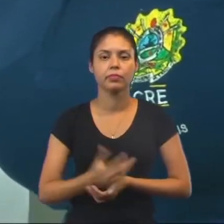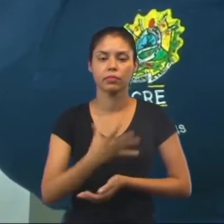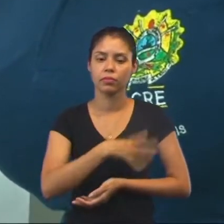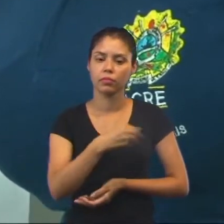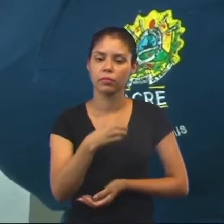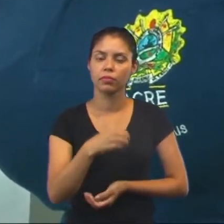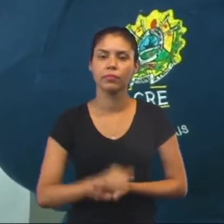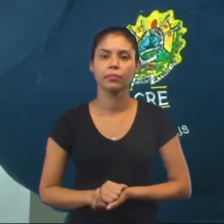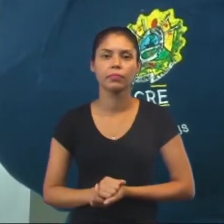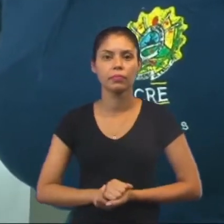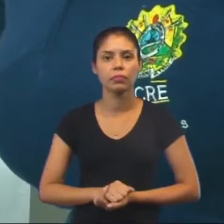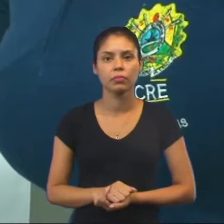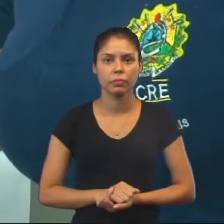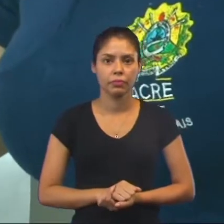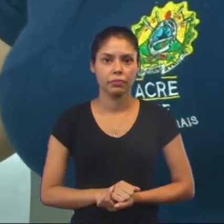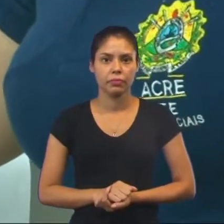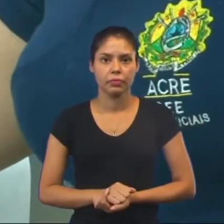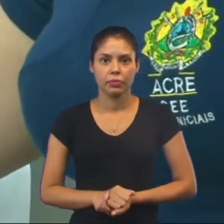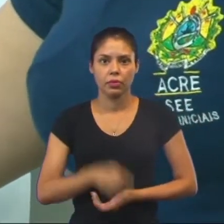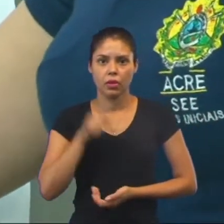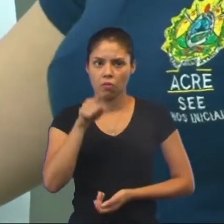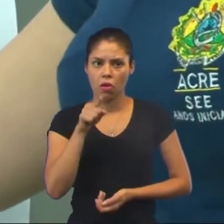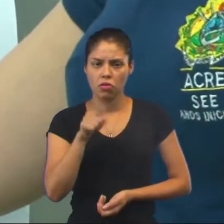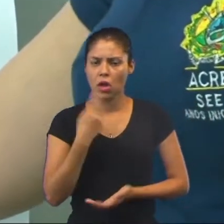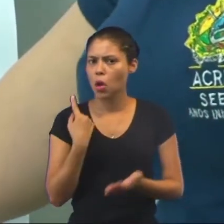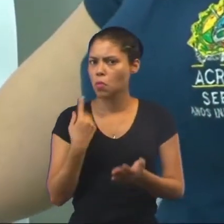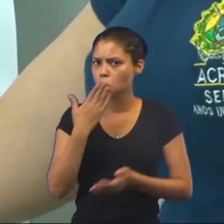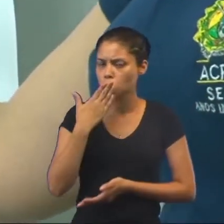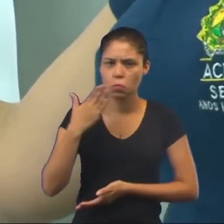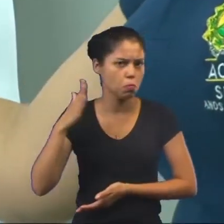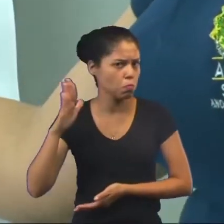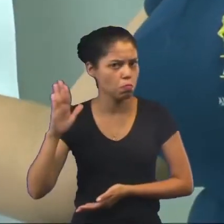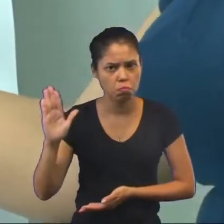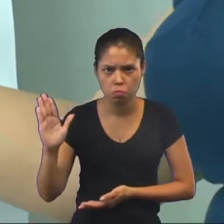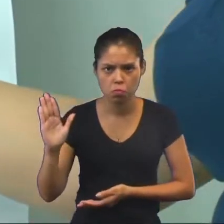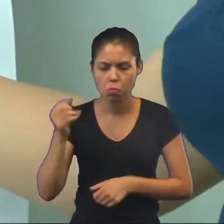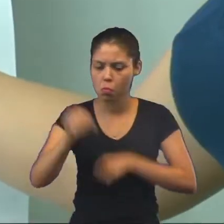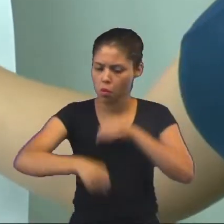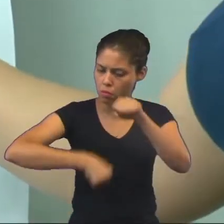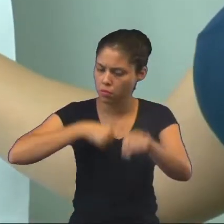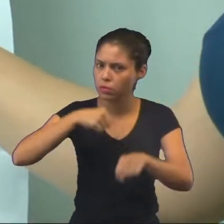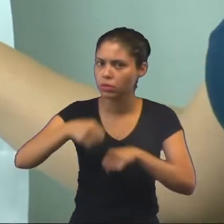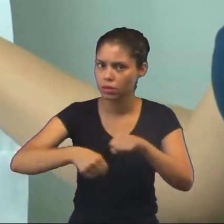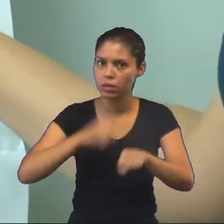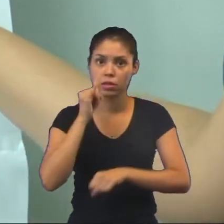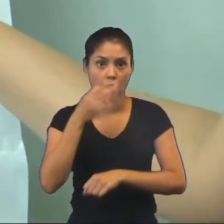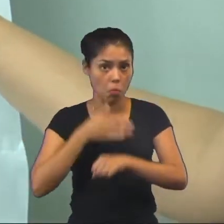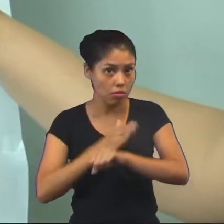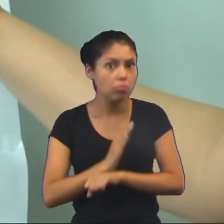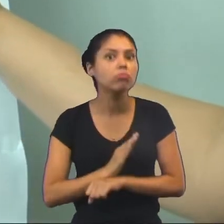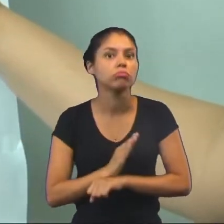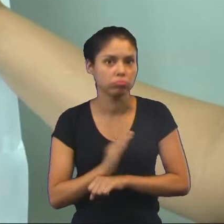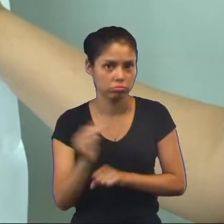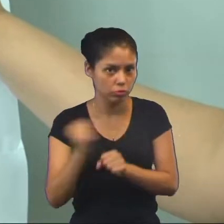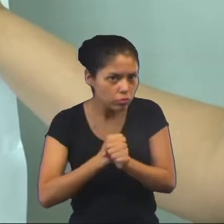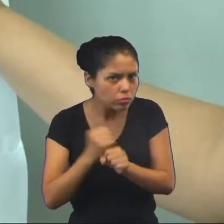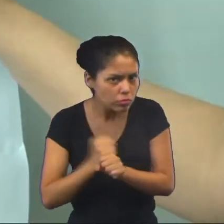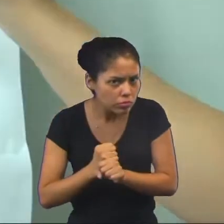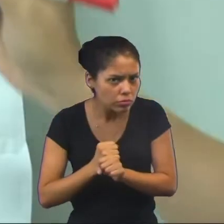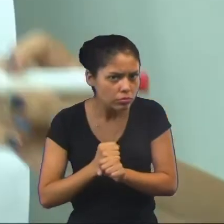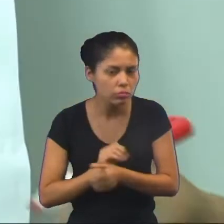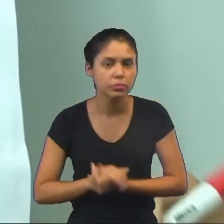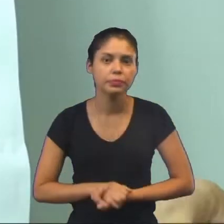do filho, tá bom? Você não me prometeu uma bicicleta se eu passasse de